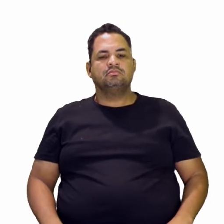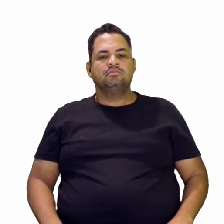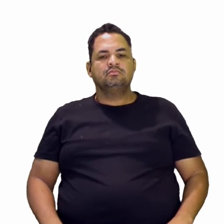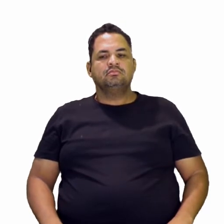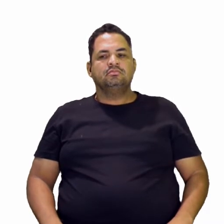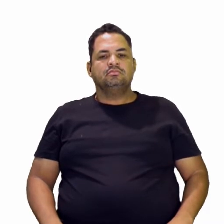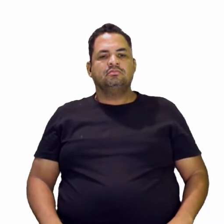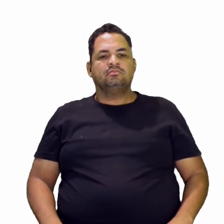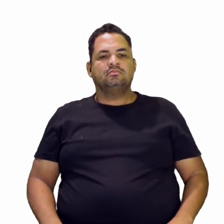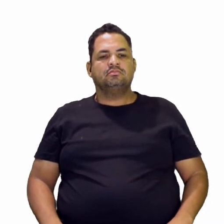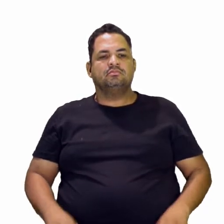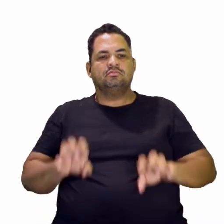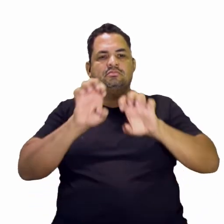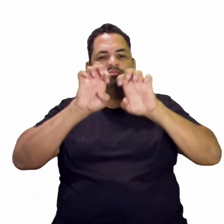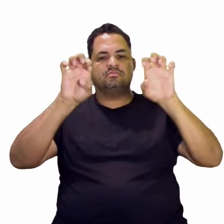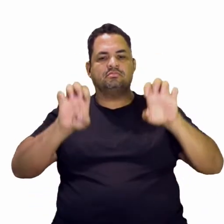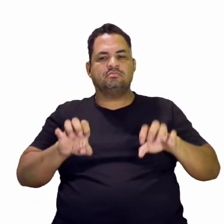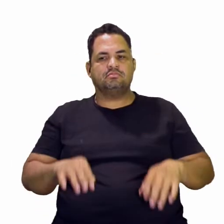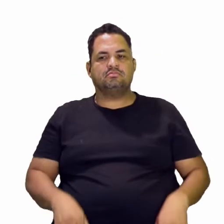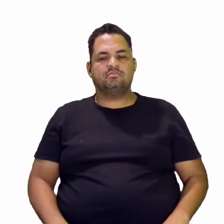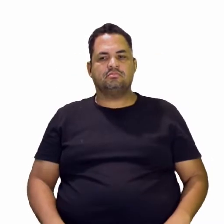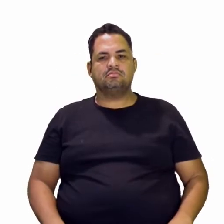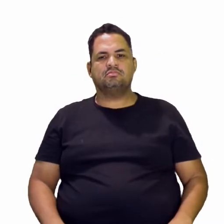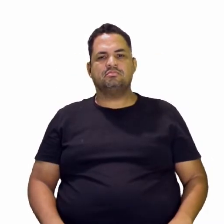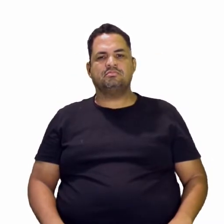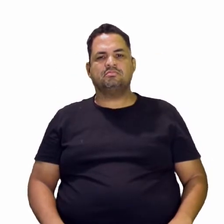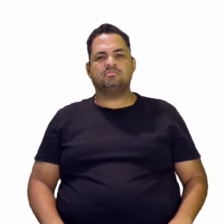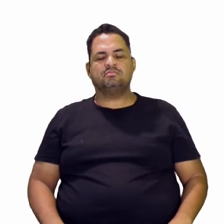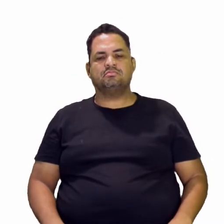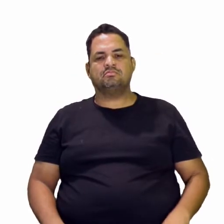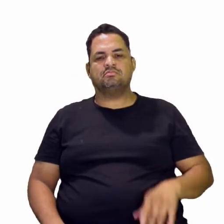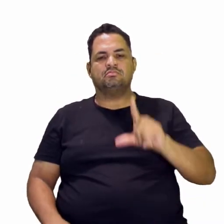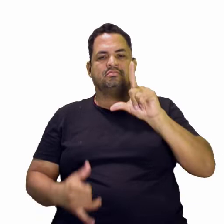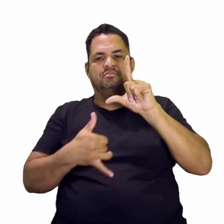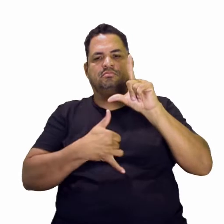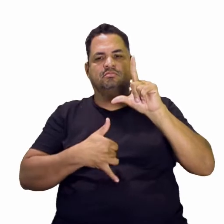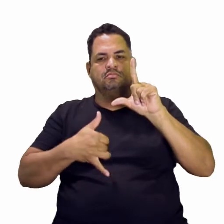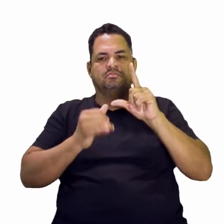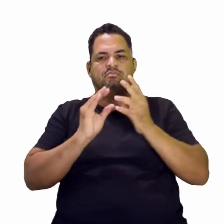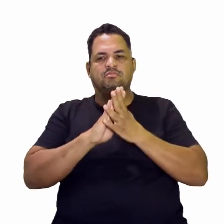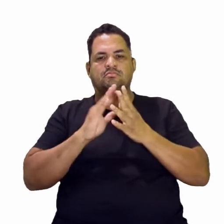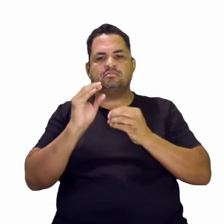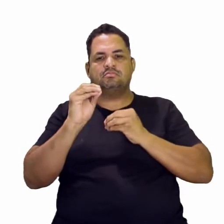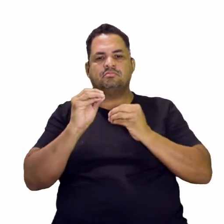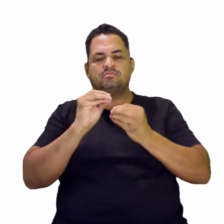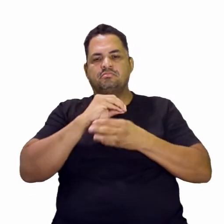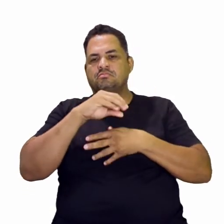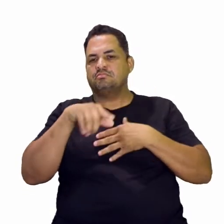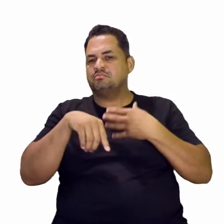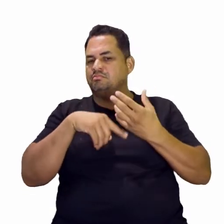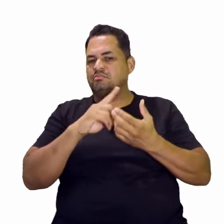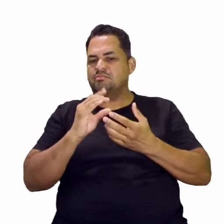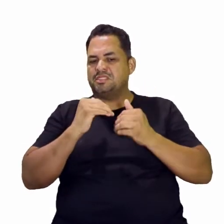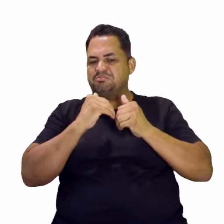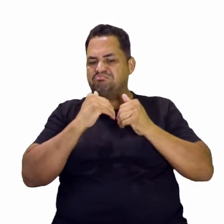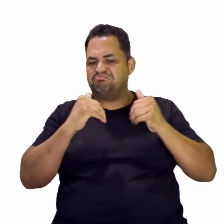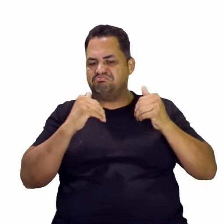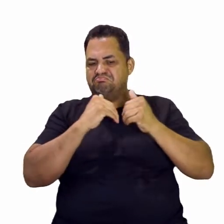falar dessa estrutura aqui. Ó, os lipídios são compostos orgânicos insolúveis em